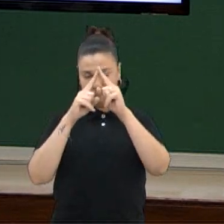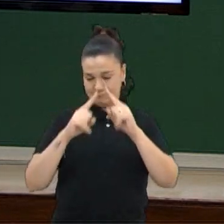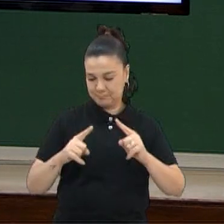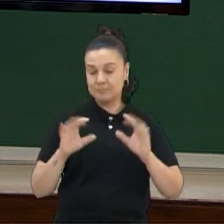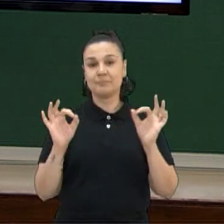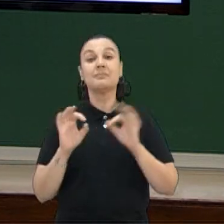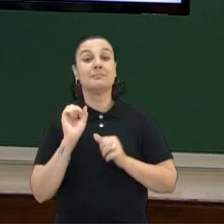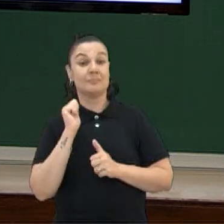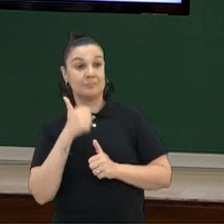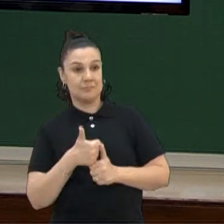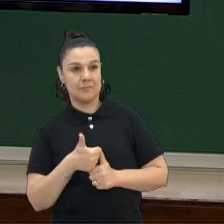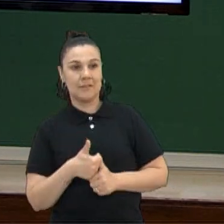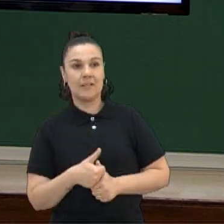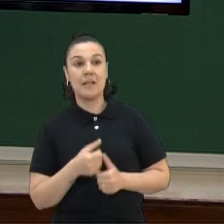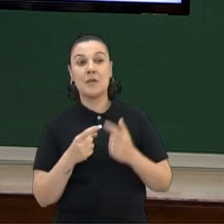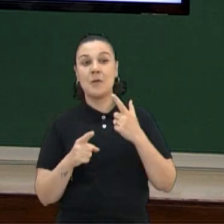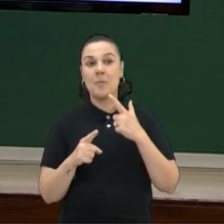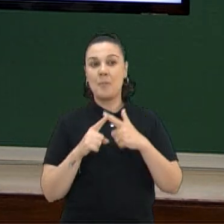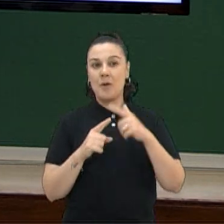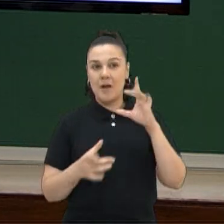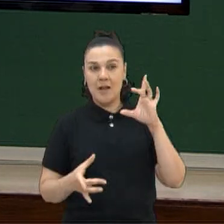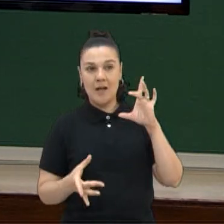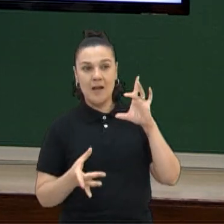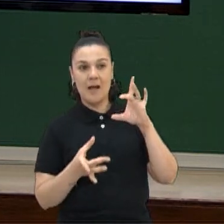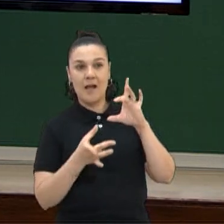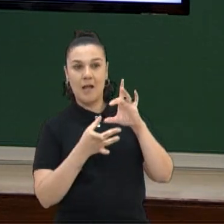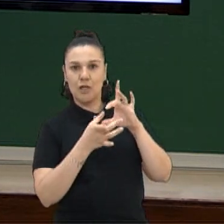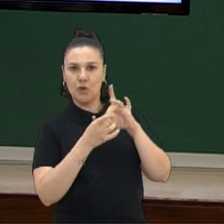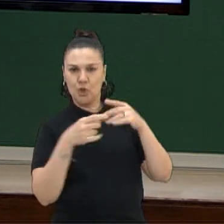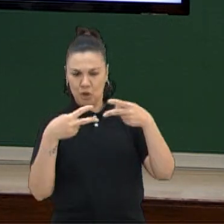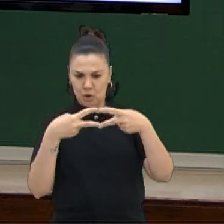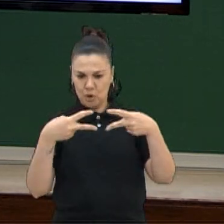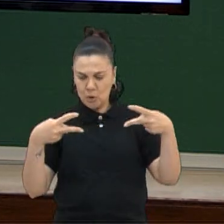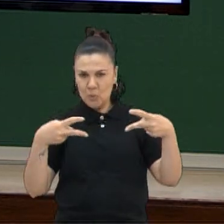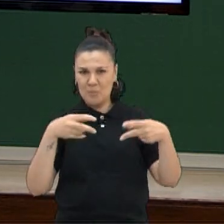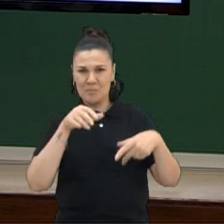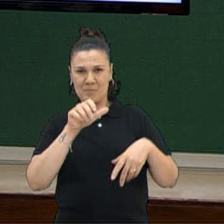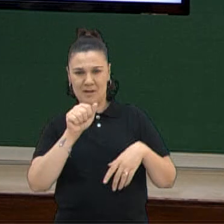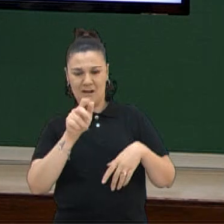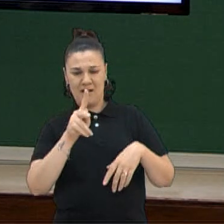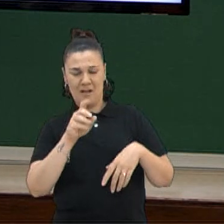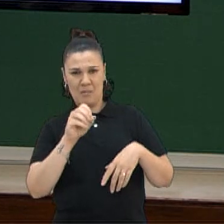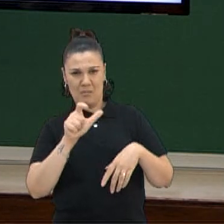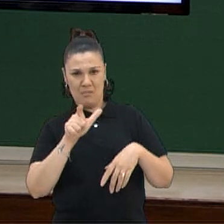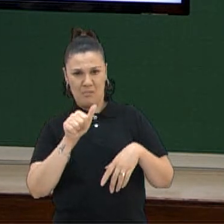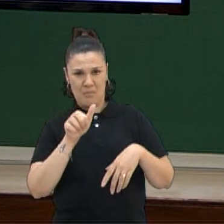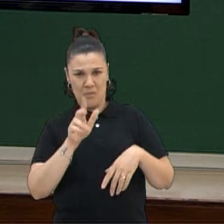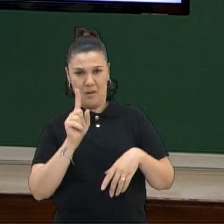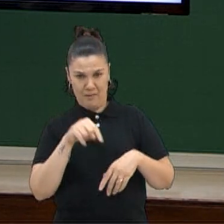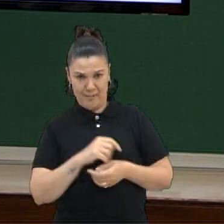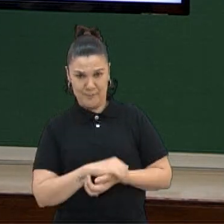anulam. Pois as ligações duplas são apolares.